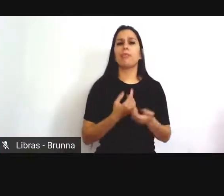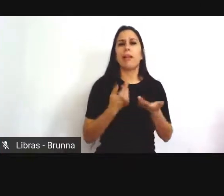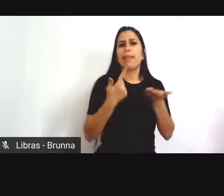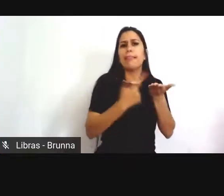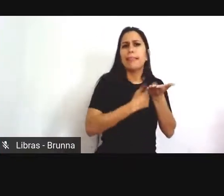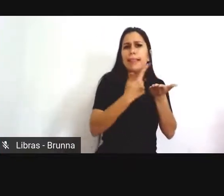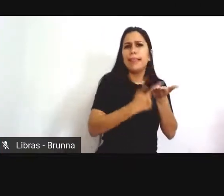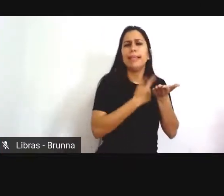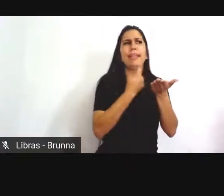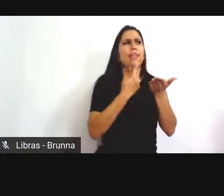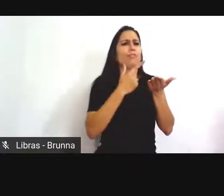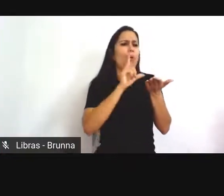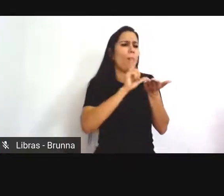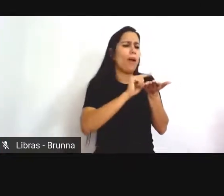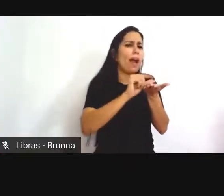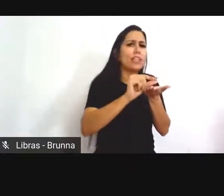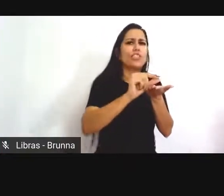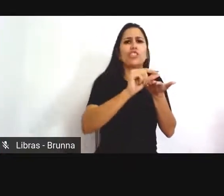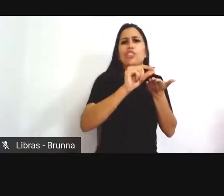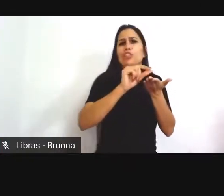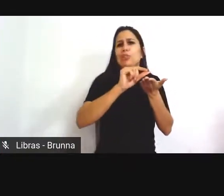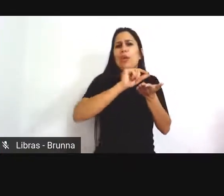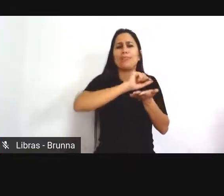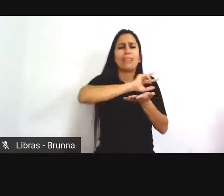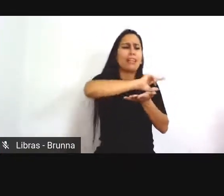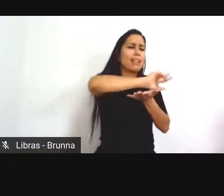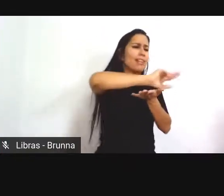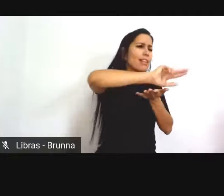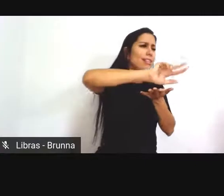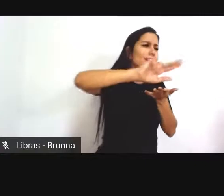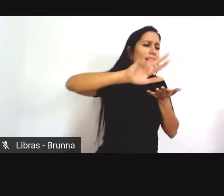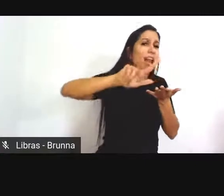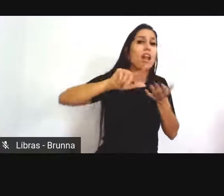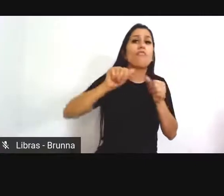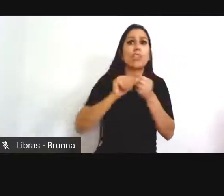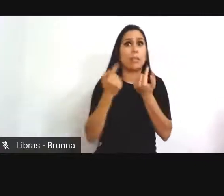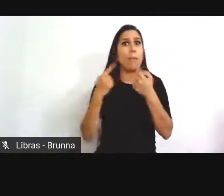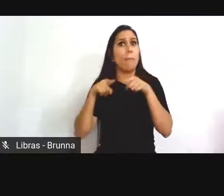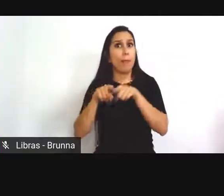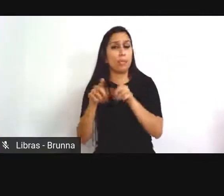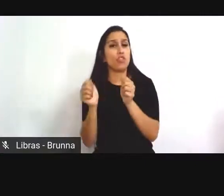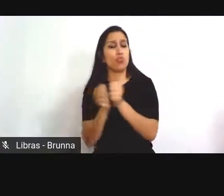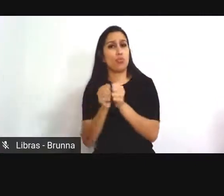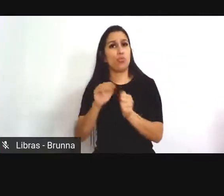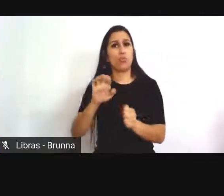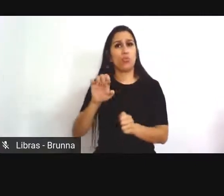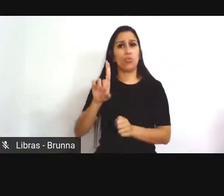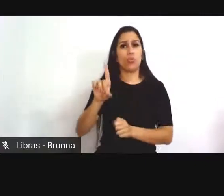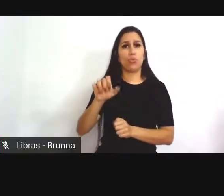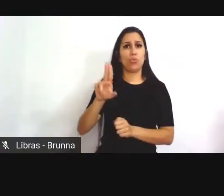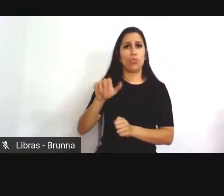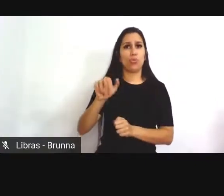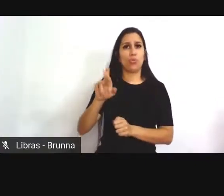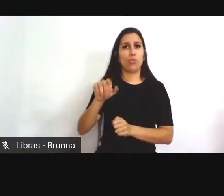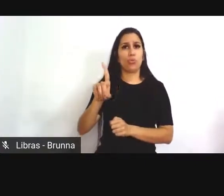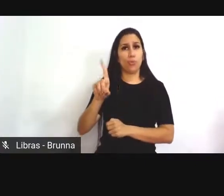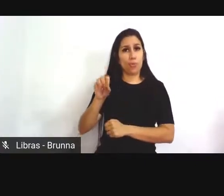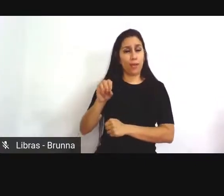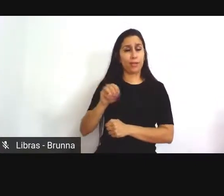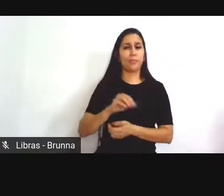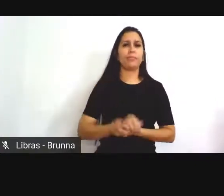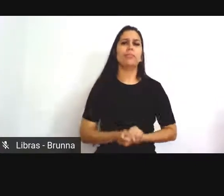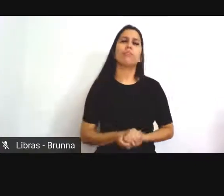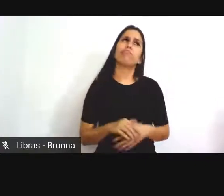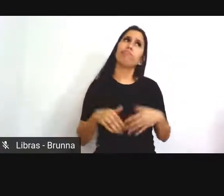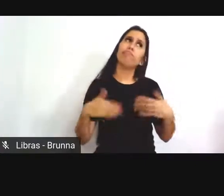Eduardo, vira um software importantíssimo, que deve ter, possivelmente, desdobramentos. Né? E, por fim, acho que do ponto